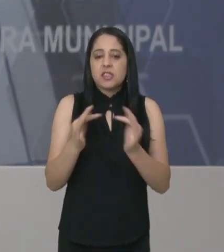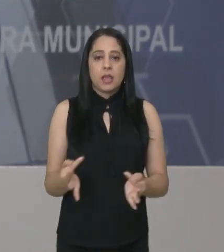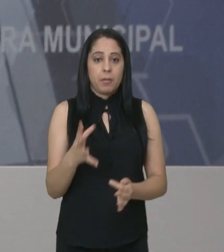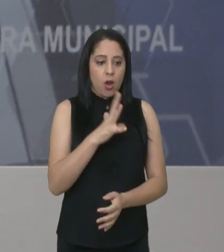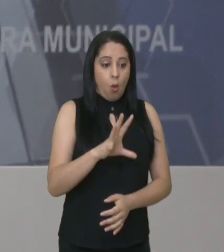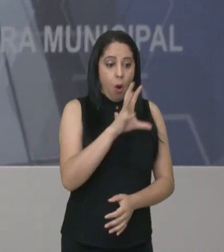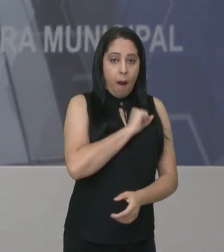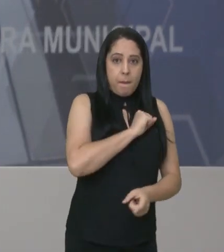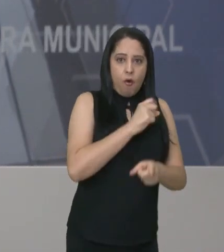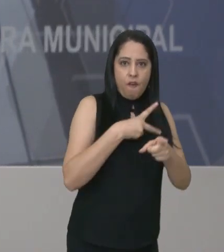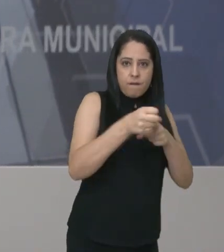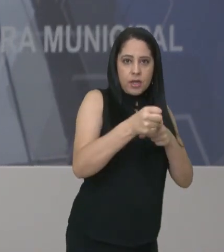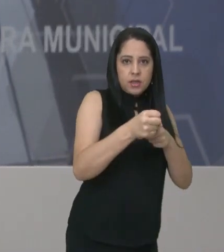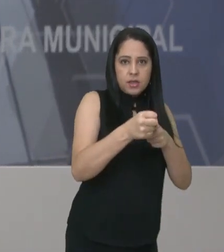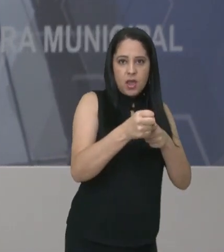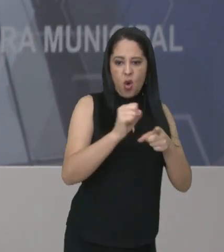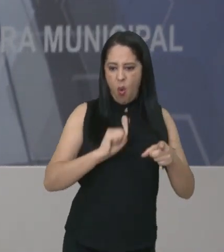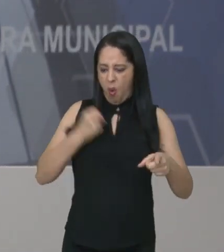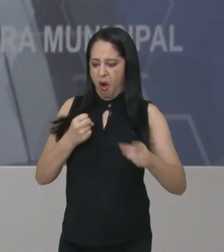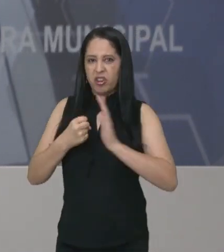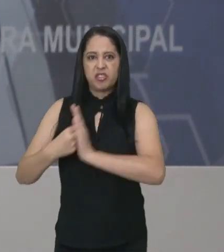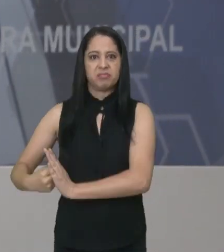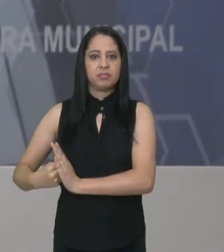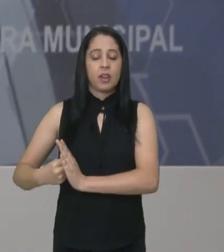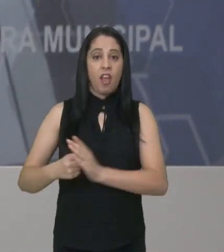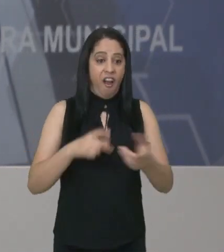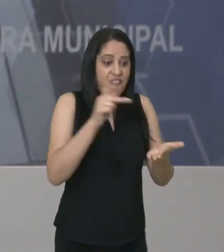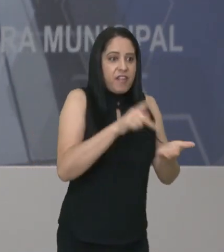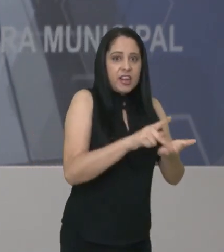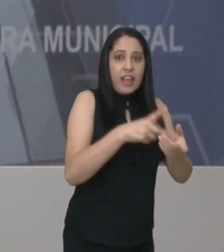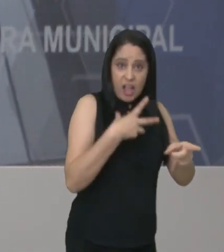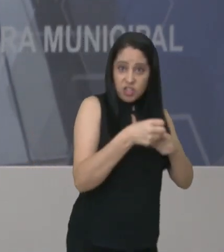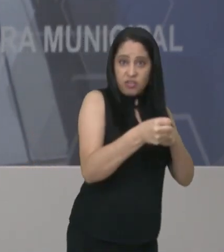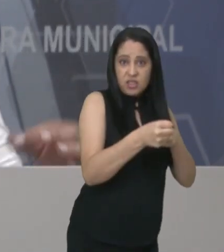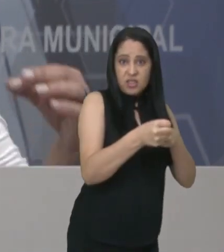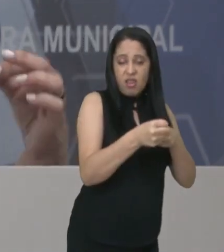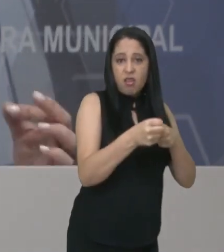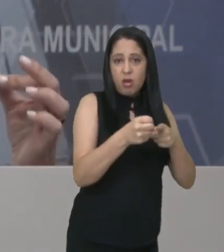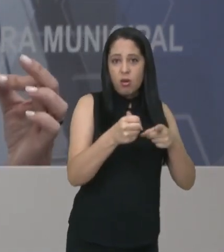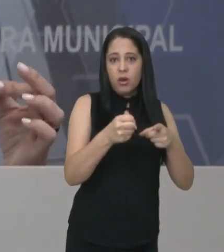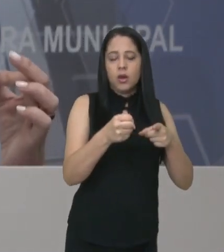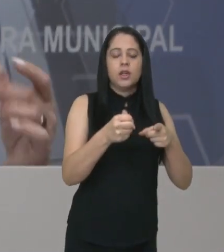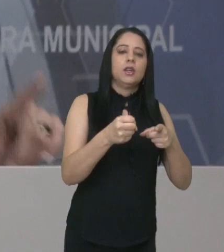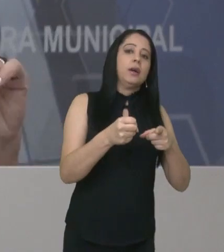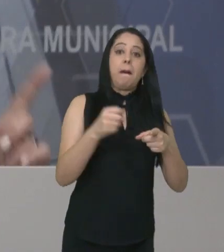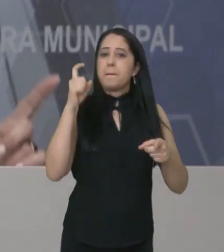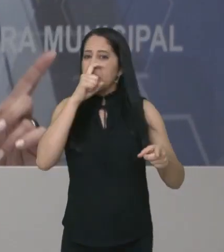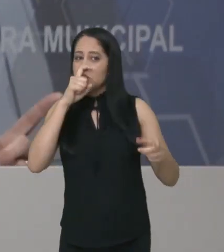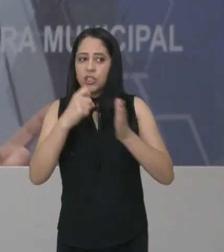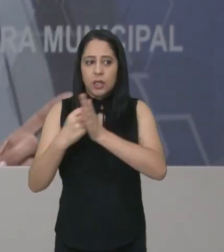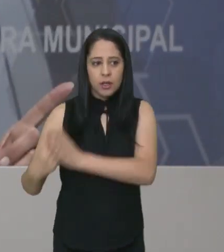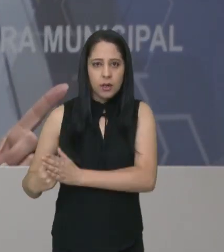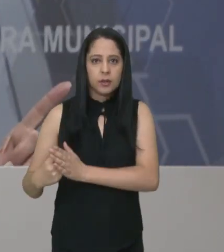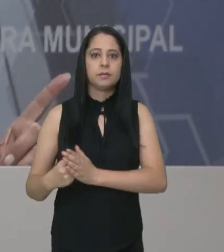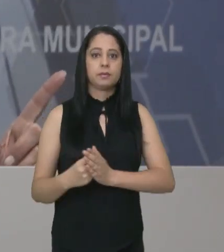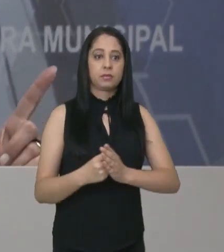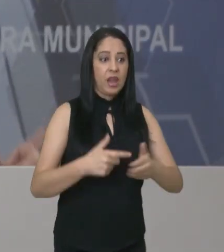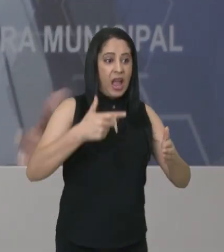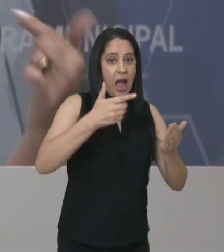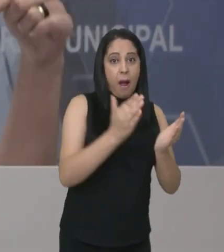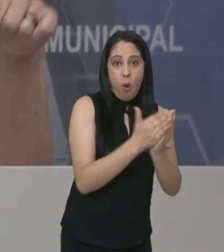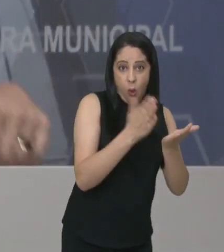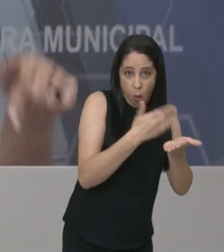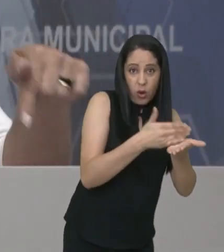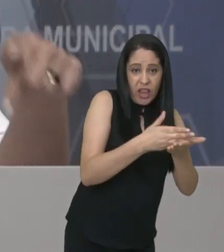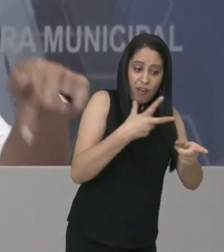o ódio, a verdade venceu as mentiras, o livro venceu a arma. E o país, que apesar de dividido, tem